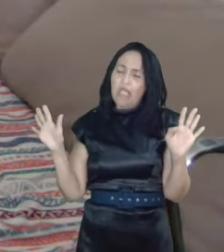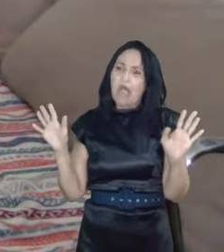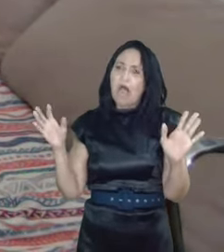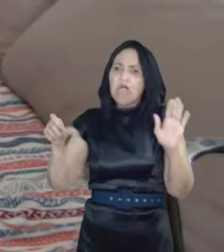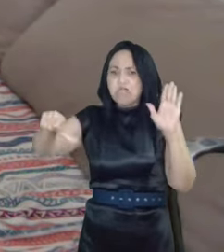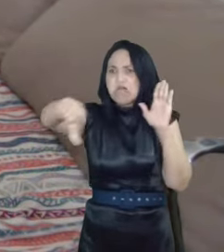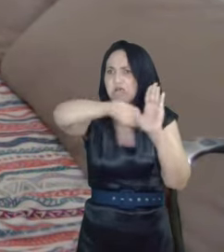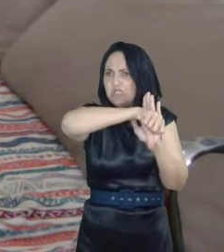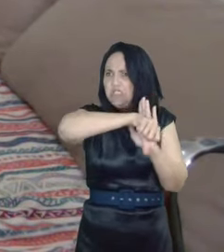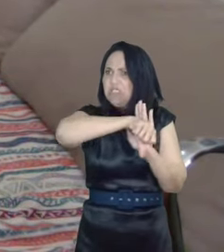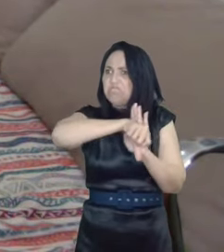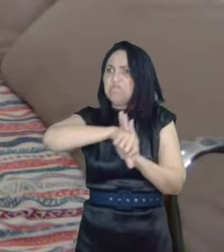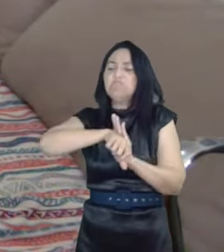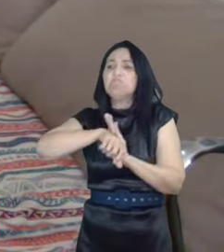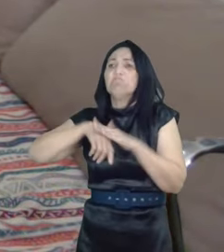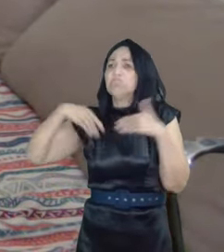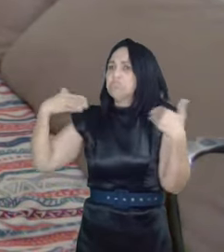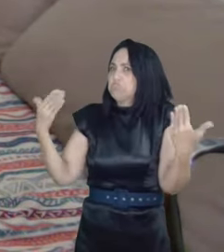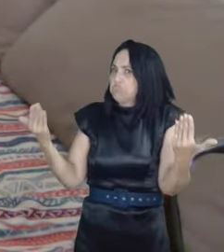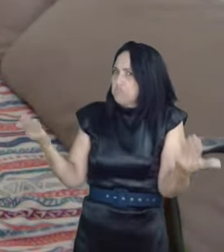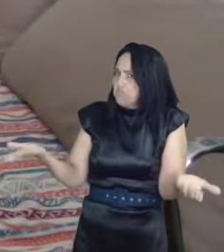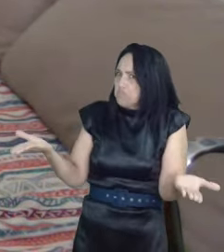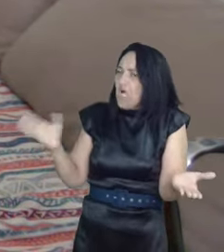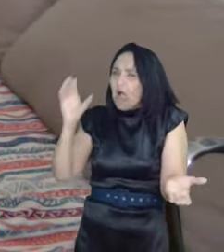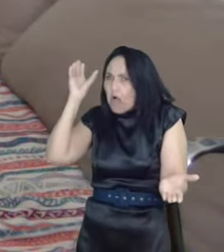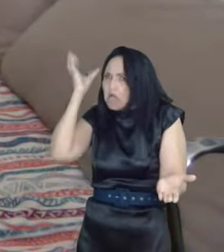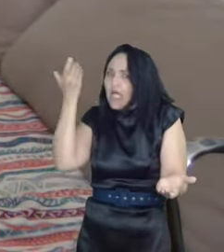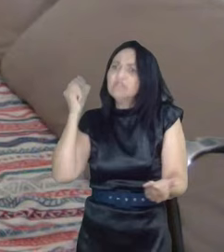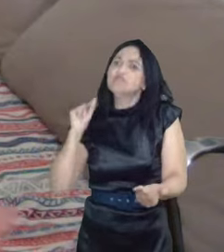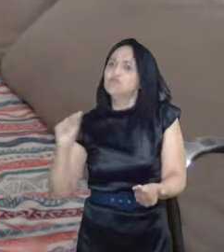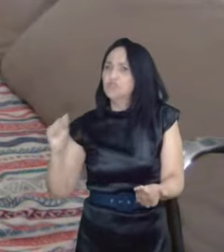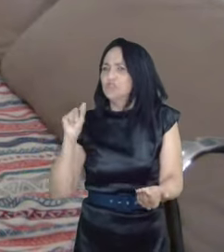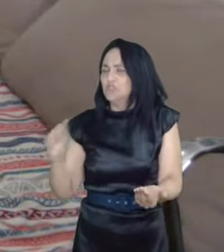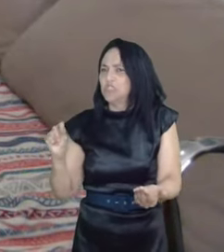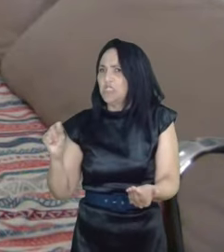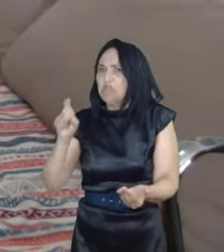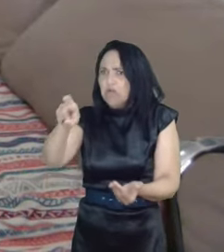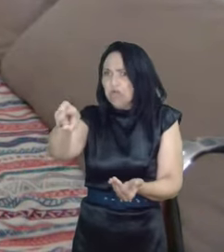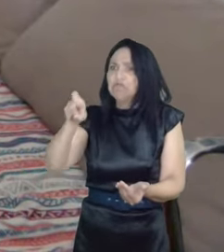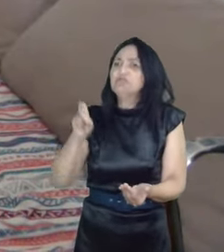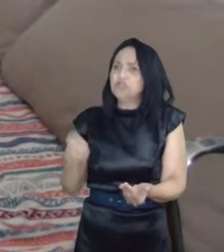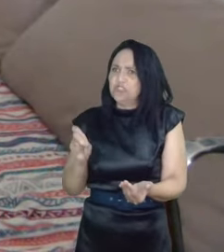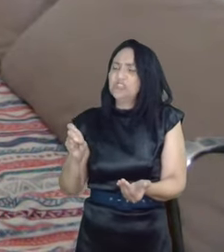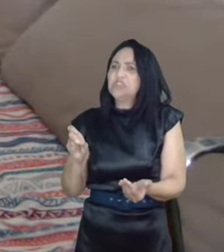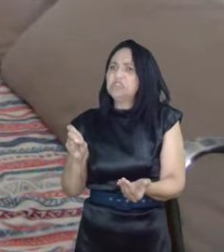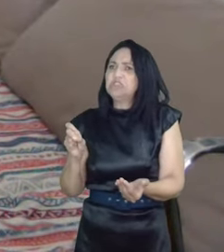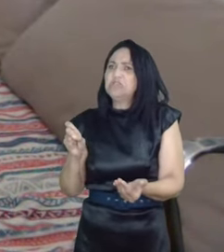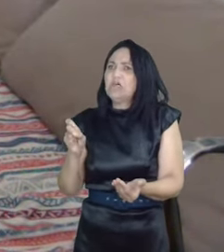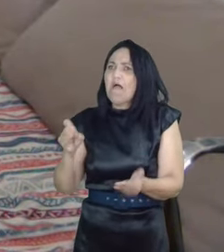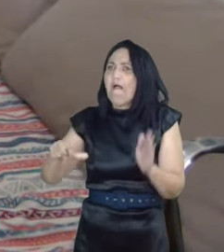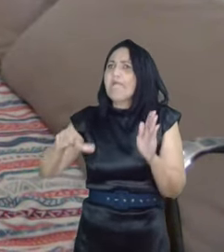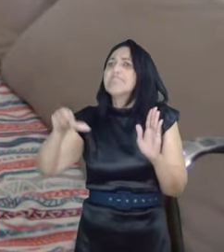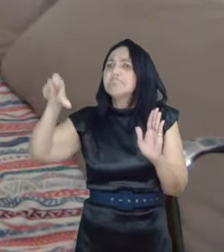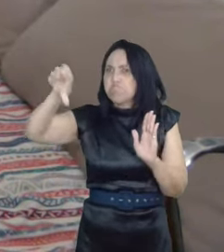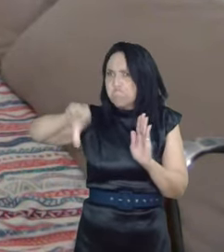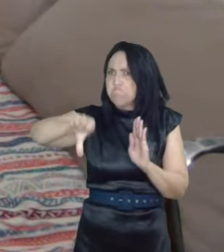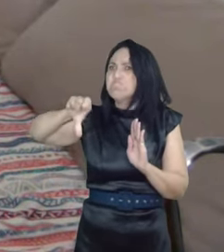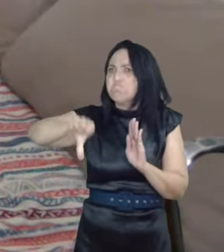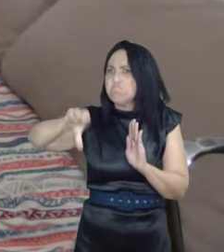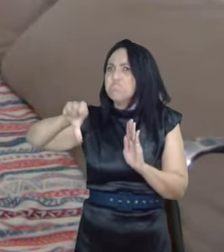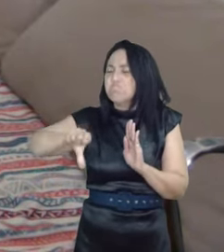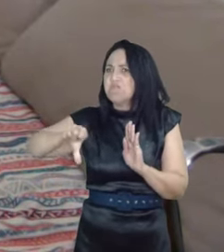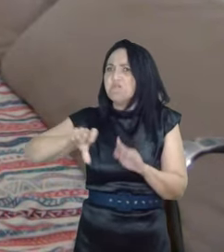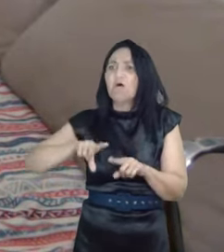cometido, e isso fica por isso mesmo, né, o crime acontece. O caso do X é ainda mais grave, porque ontem, por exemplo, o colunista do